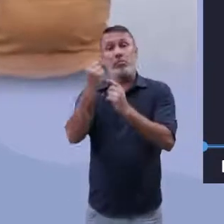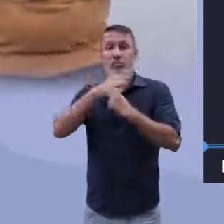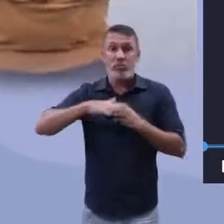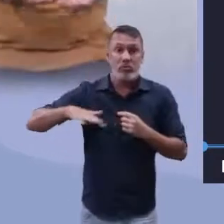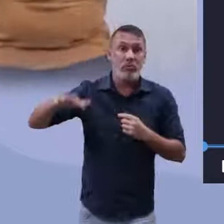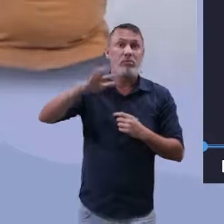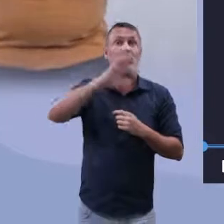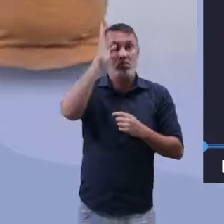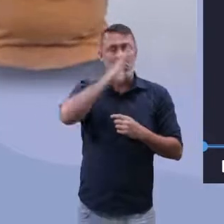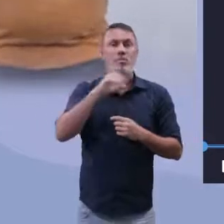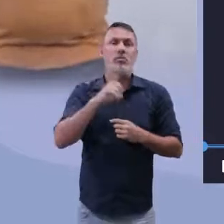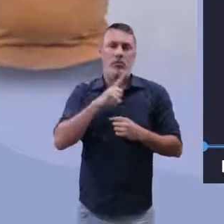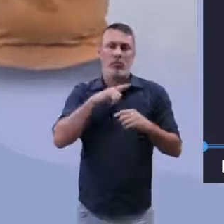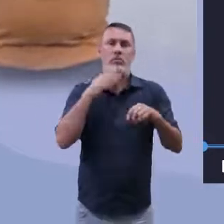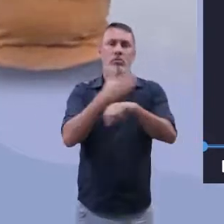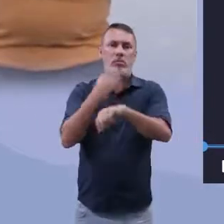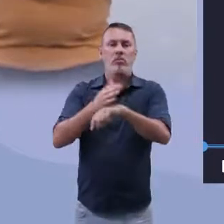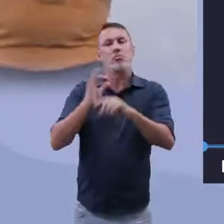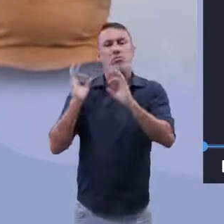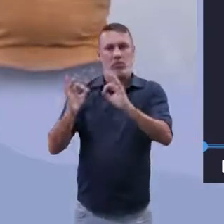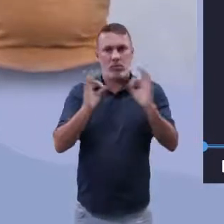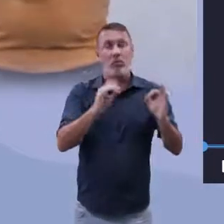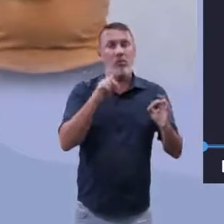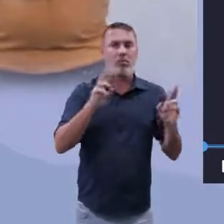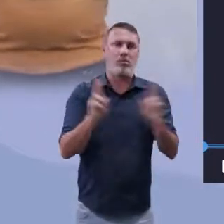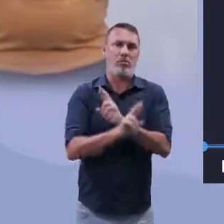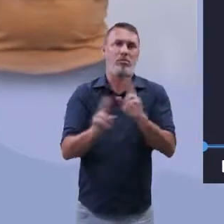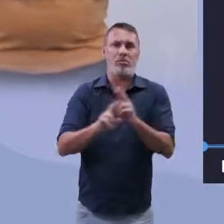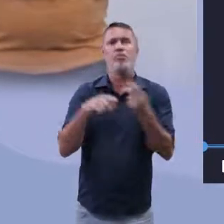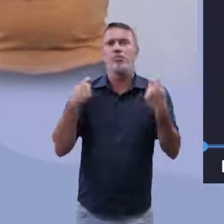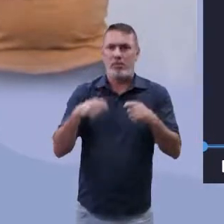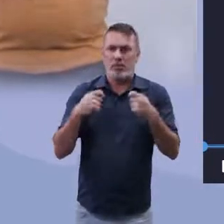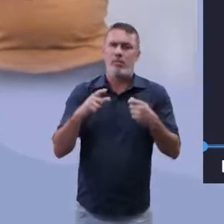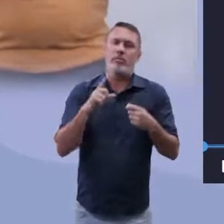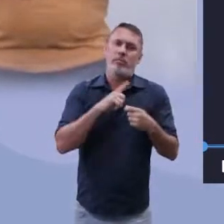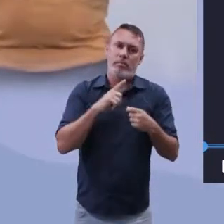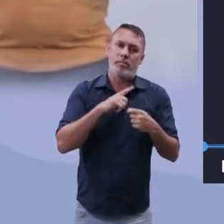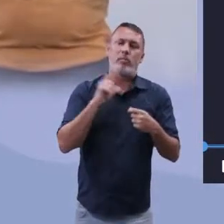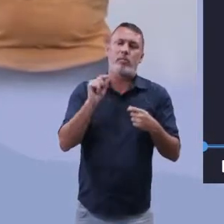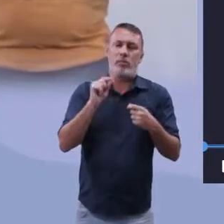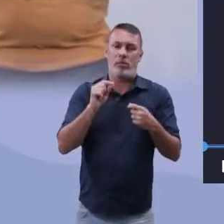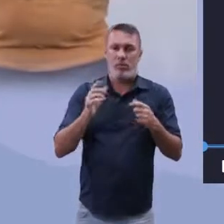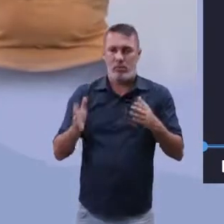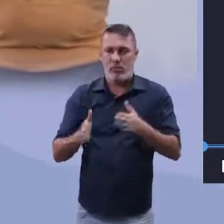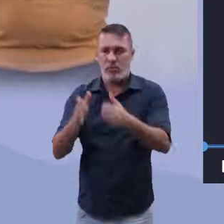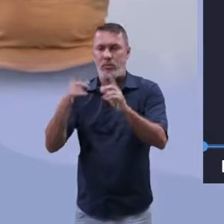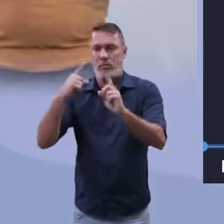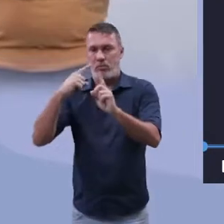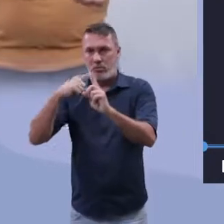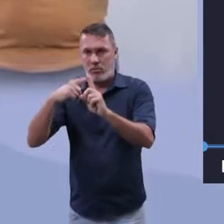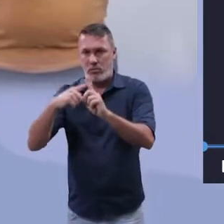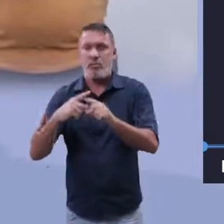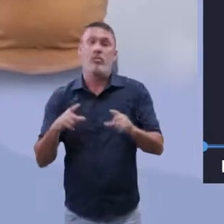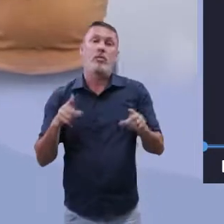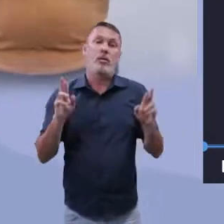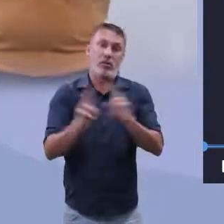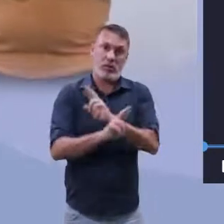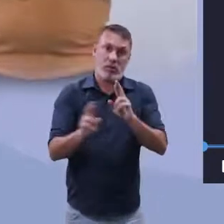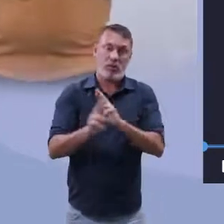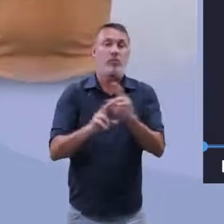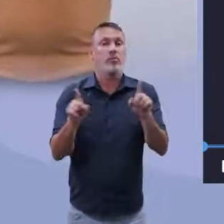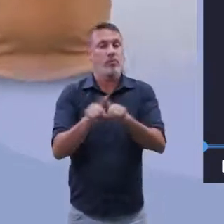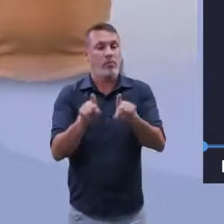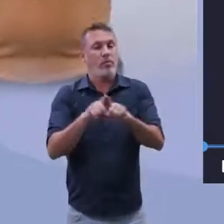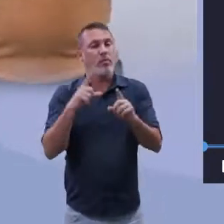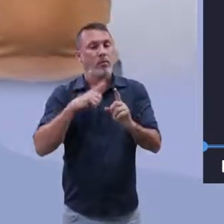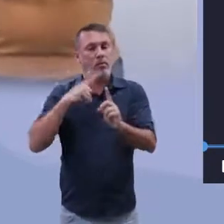a sociedade brasileira precisa ter esse acesso. Então essa relação, ela precisa caminhar para o positivo e essa